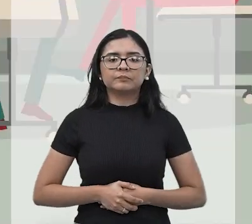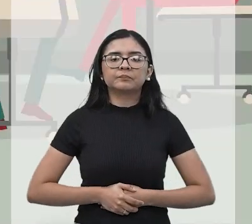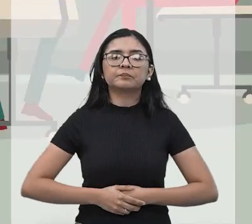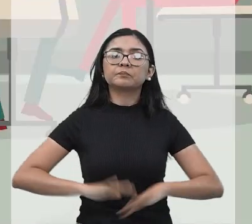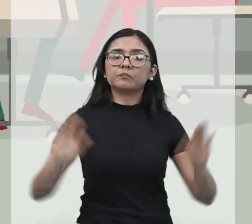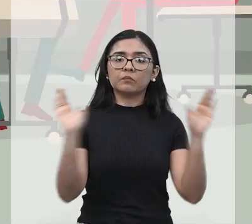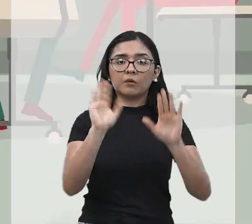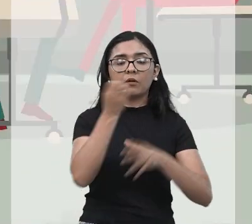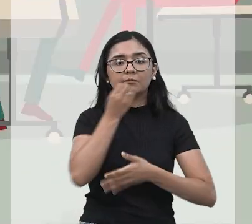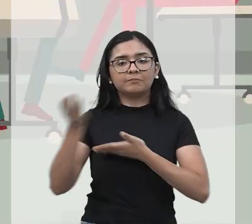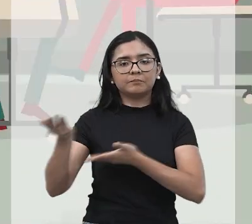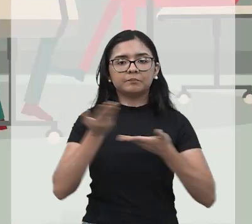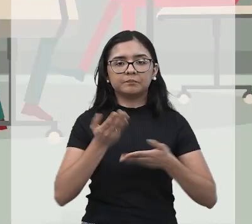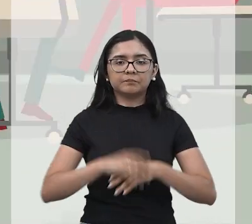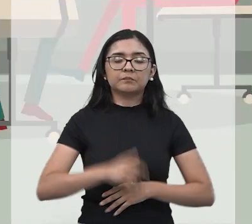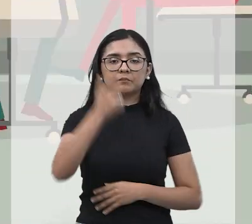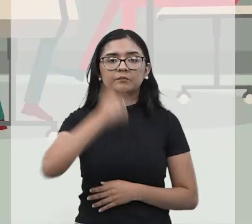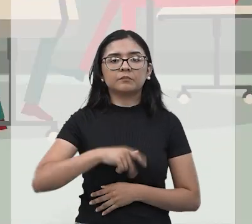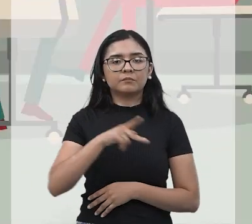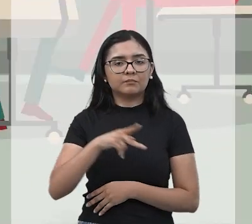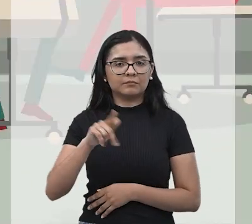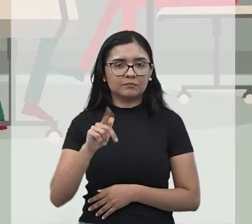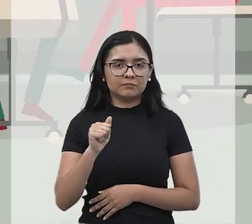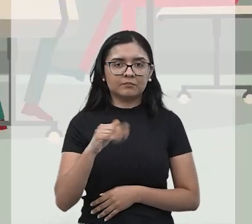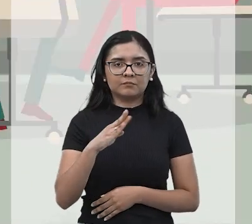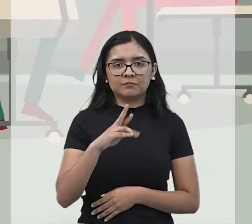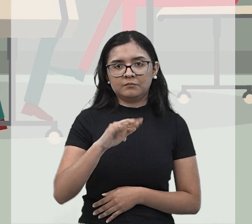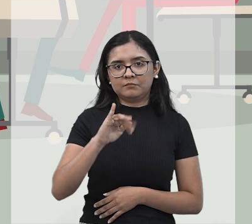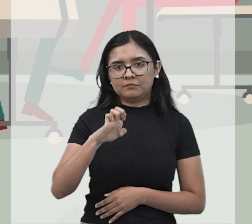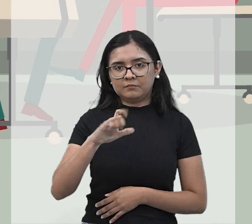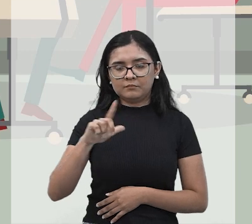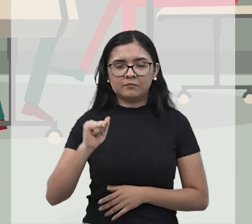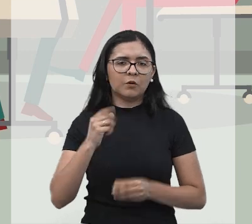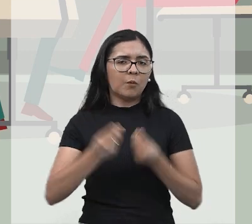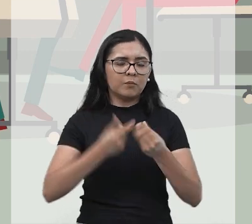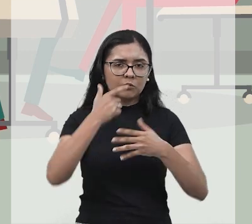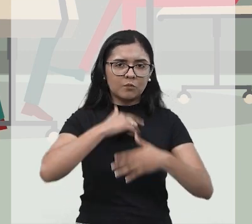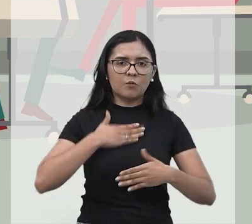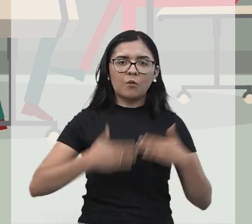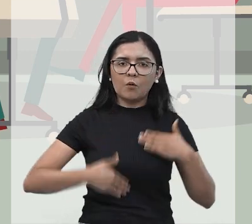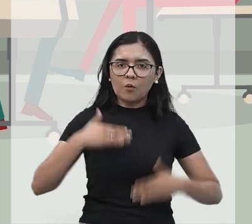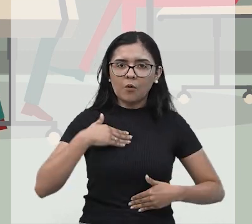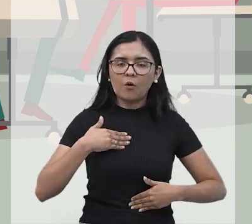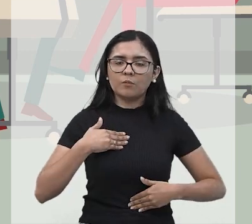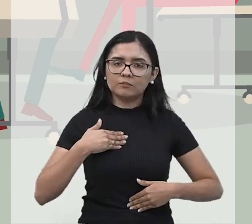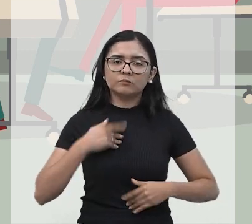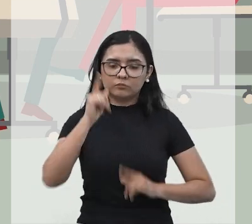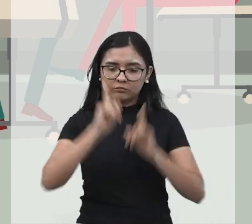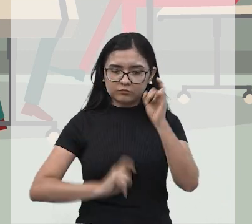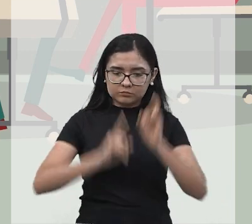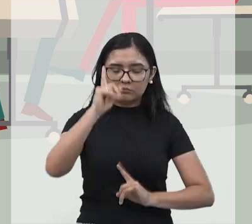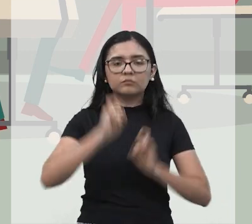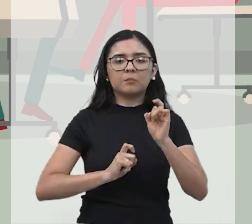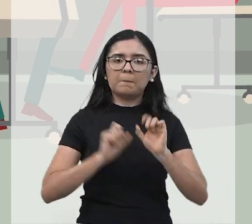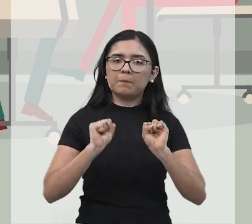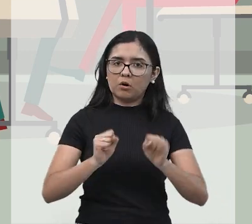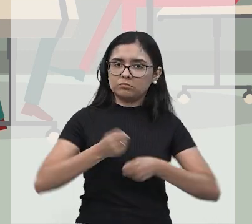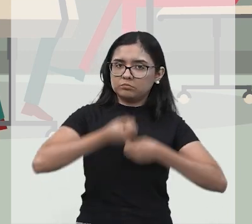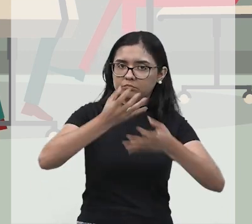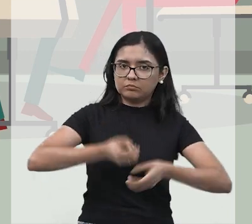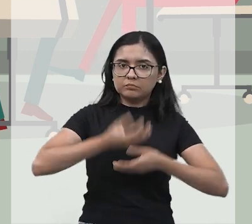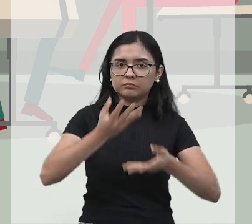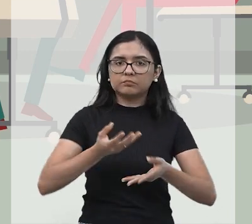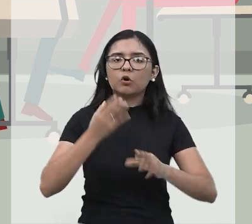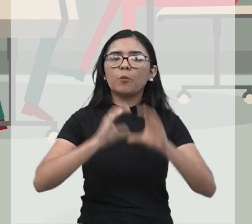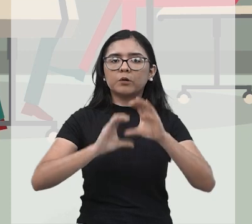Olá, sejam bem-vindos. Eu sou a professora Gabriela e nós vamos falar sobre como o nosso corpo, através do nosso gestual, ele pode transmitir algumas